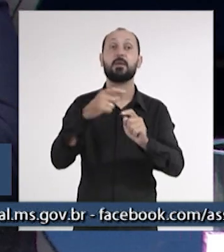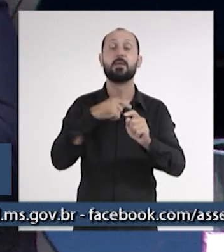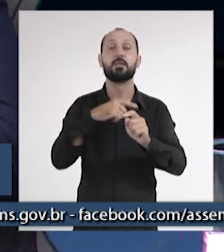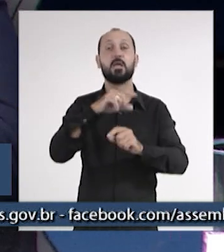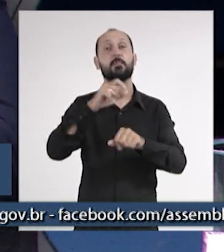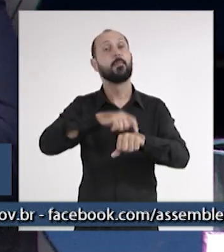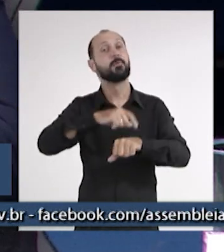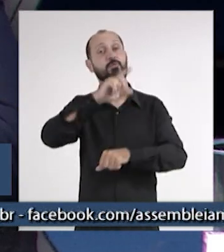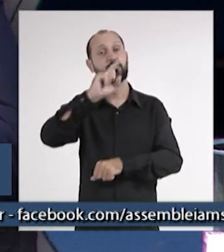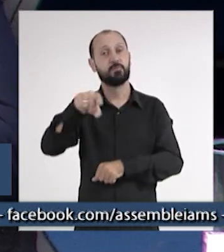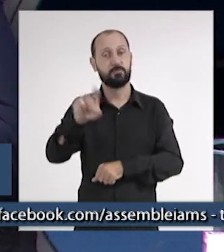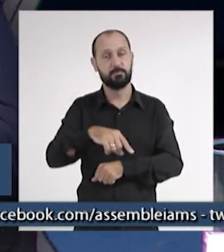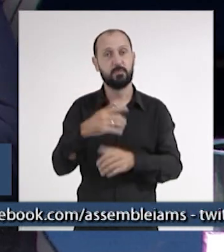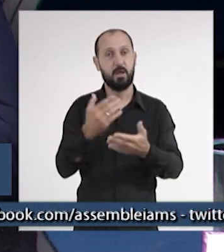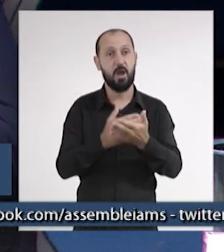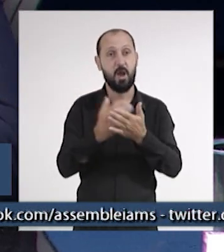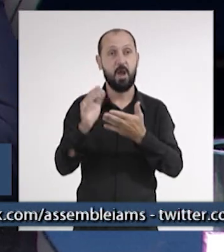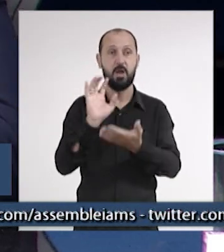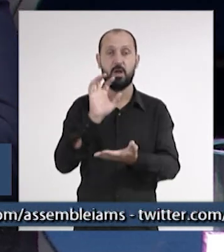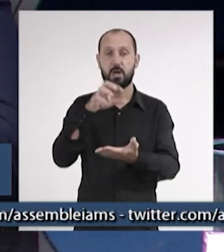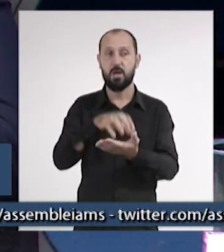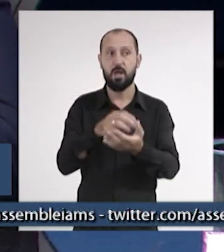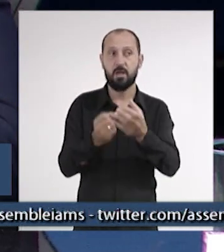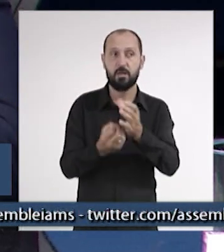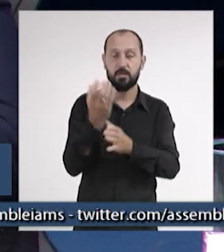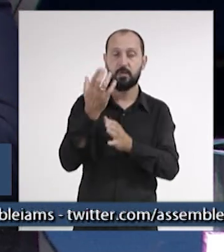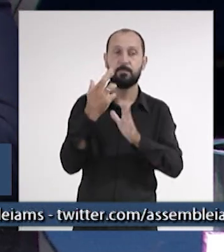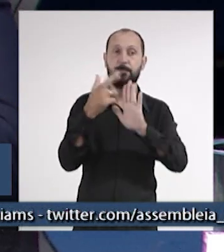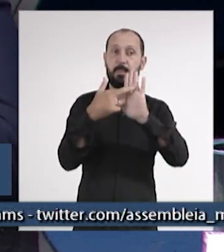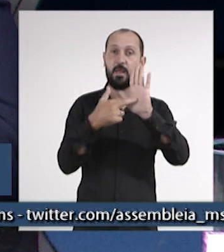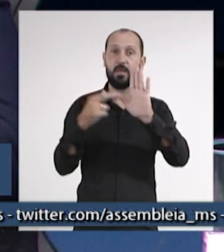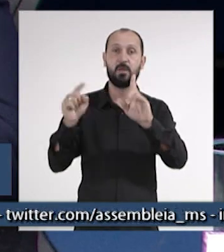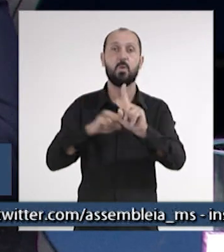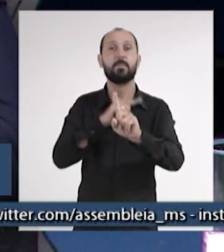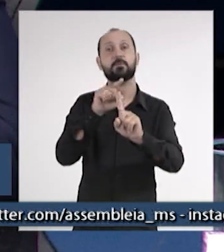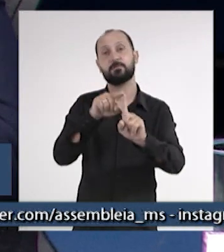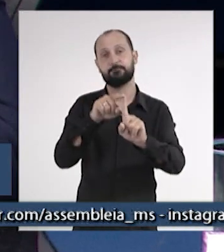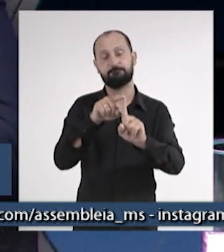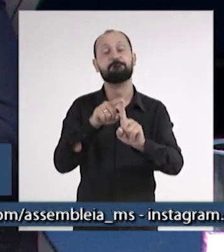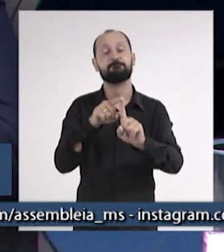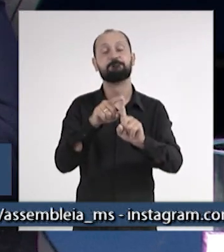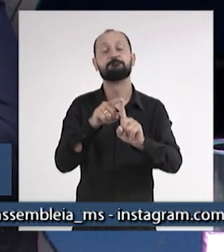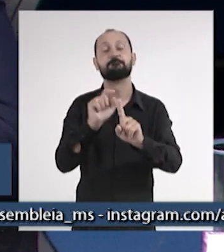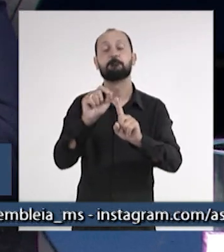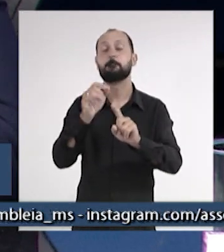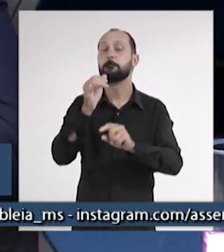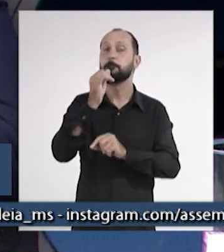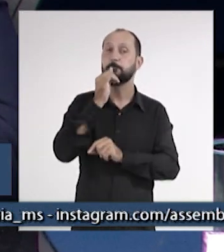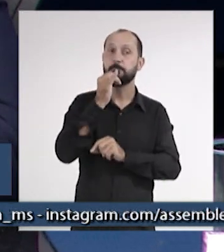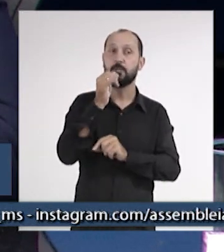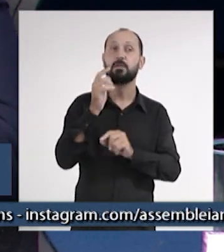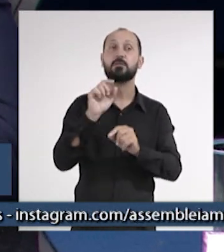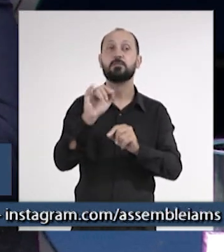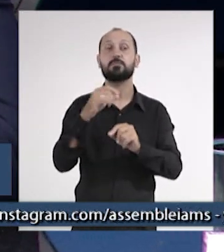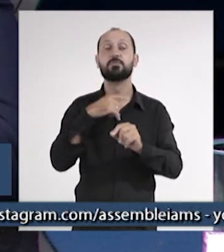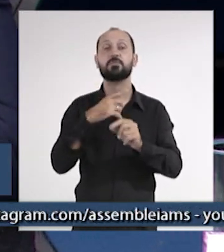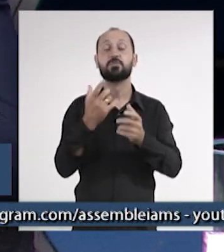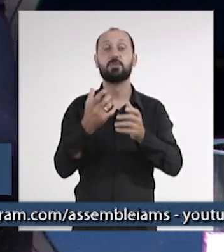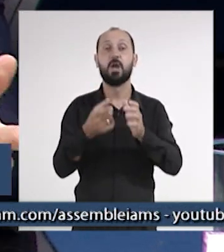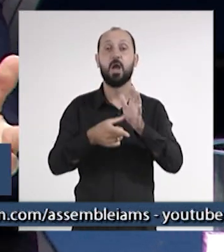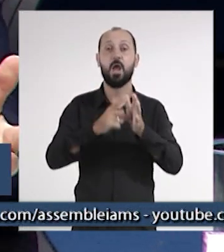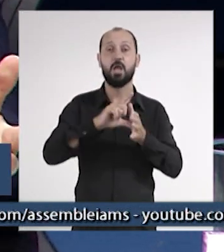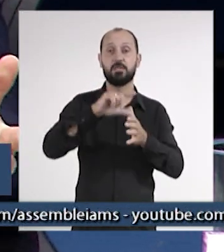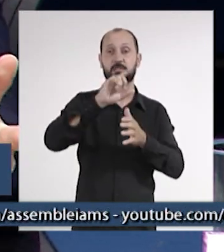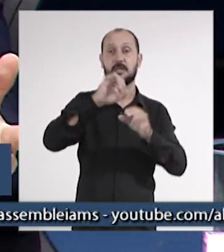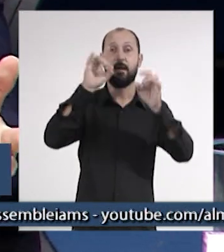negócios. Daí a agência estabeleceu cláusulas objetivas para os casos de extinção antecipada, o